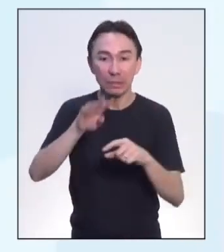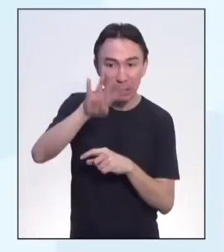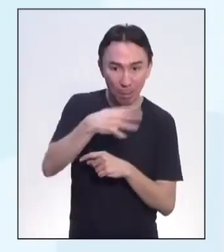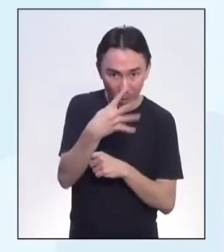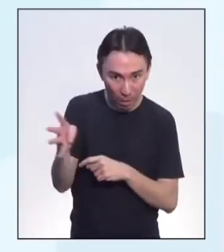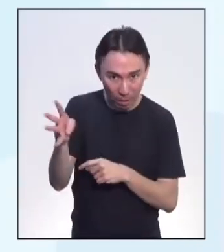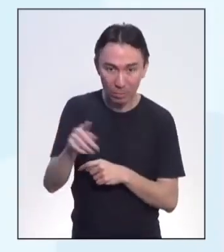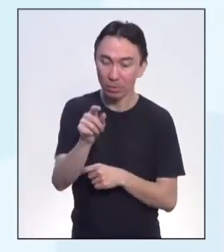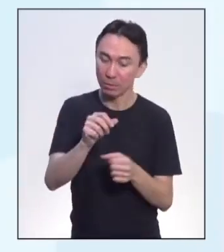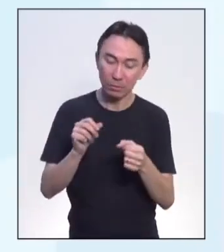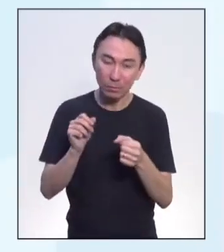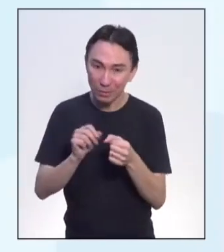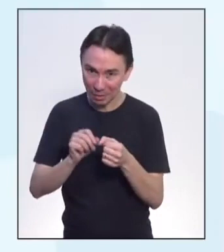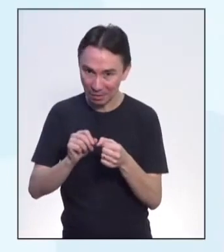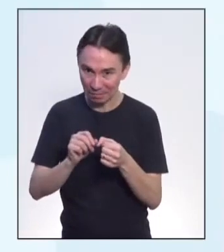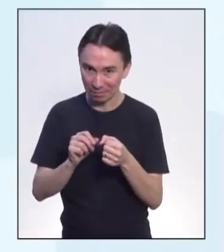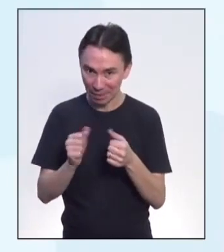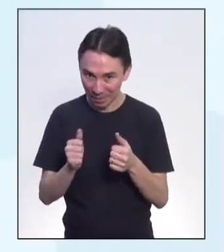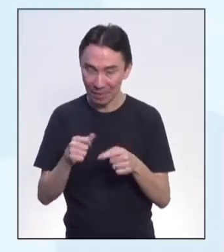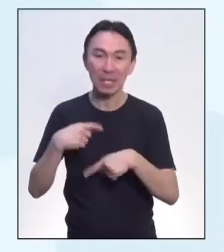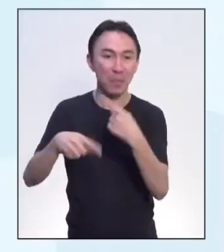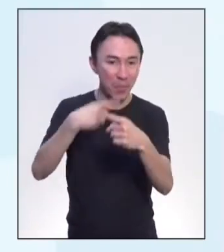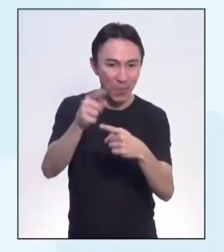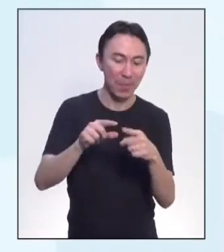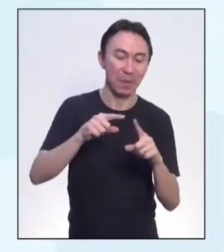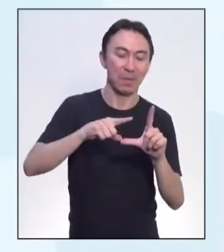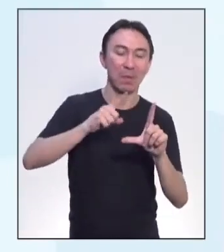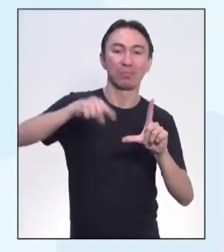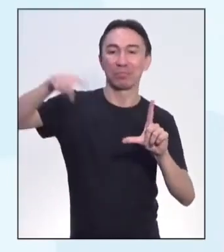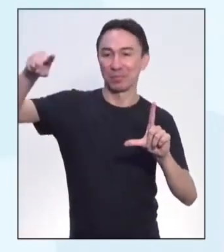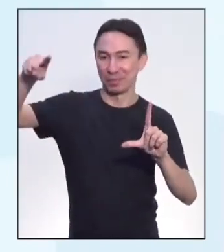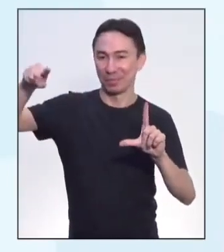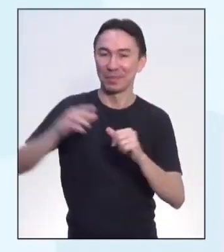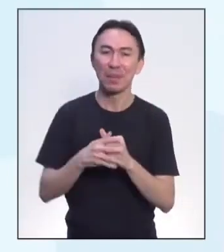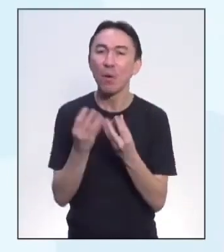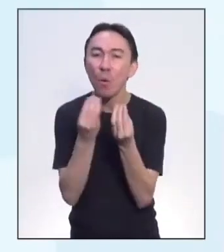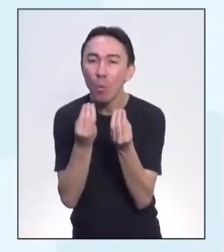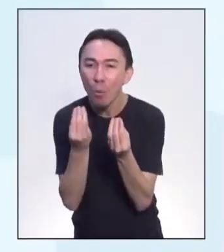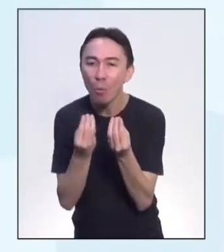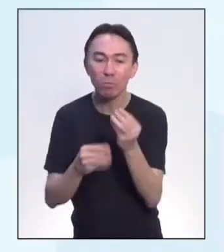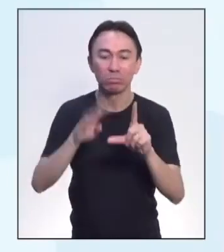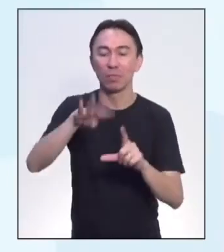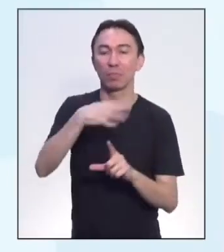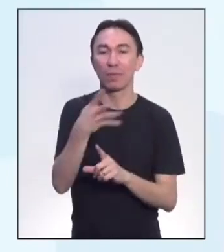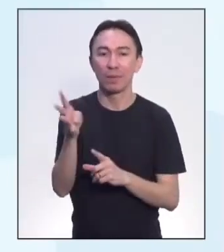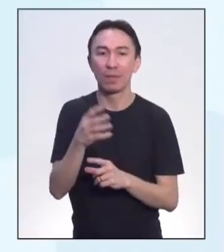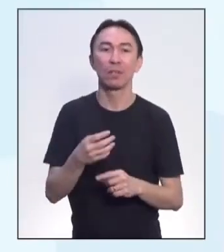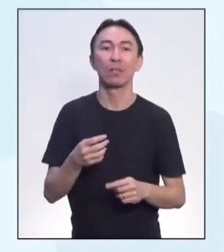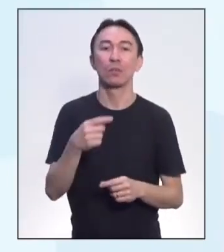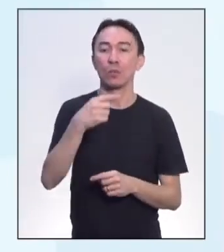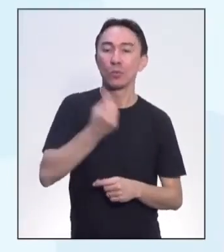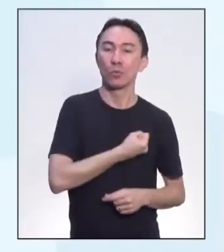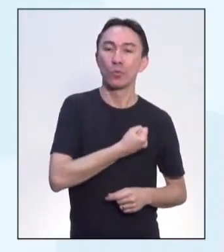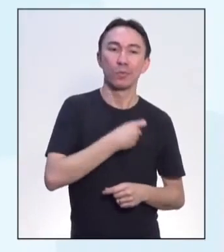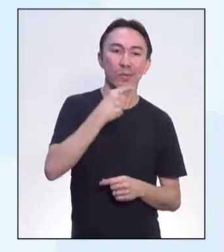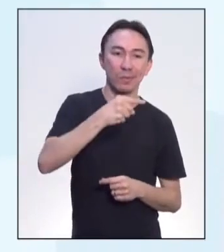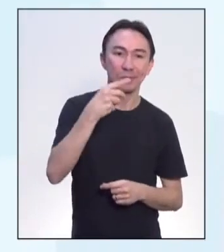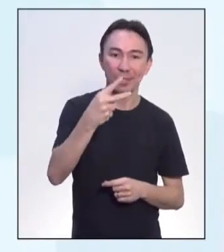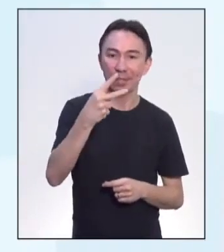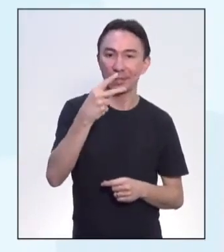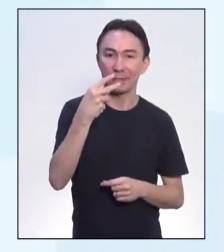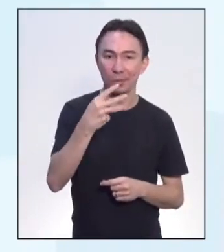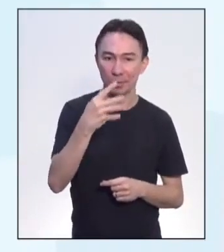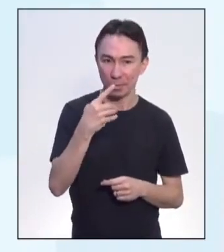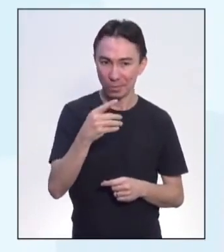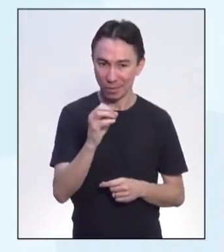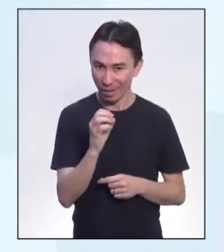fazerem a tabela e depois a gente constrói o gráfico. Como que você faz essa tabela? Você vai pegar os números -3, -2, -1, 0,